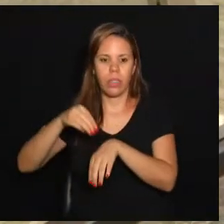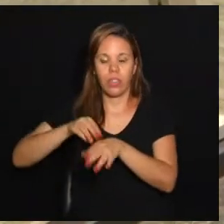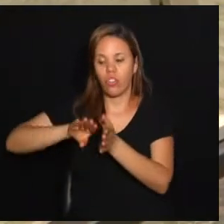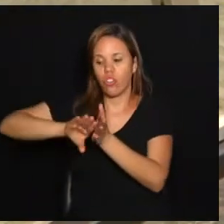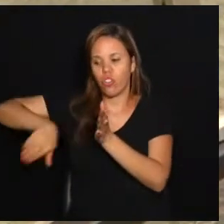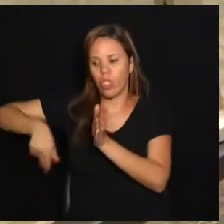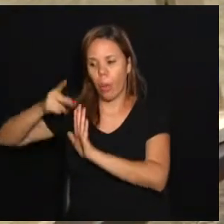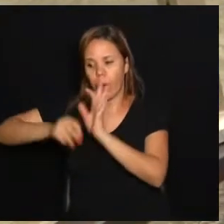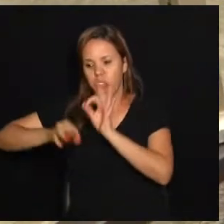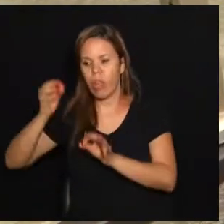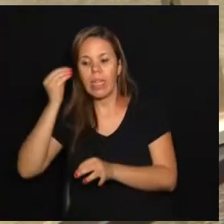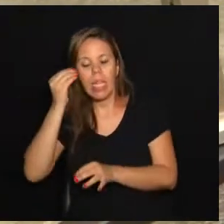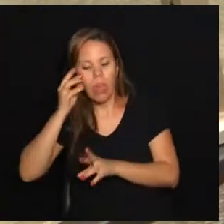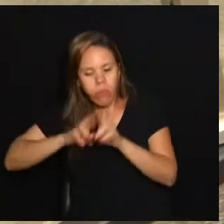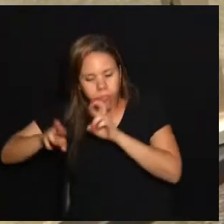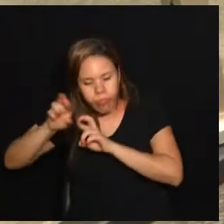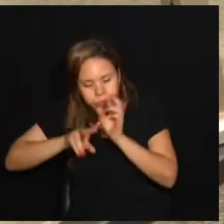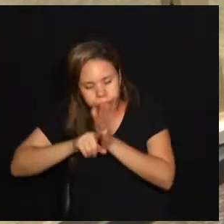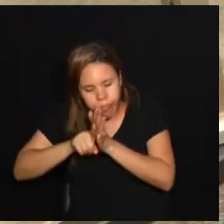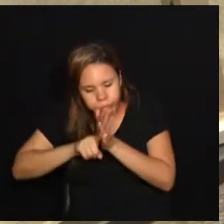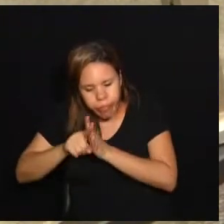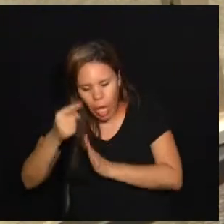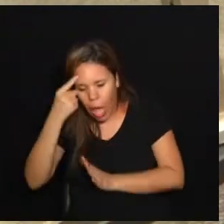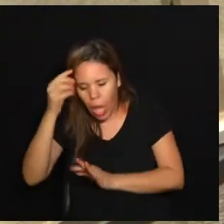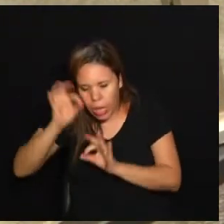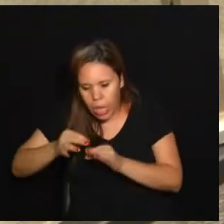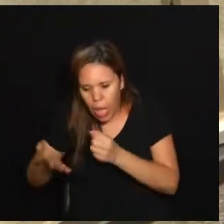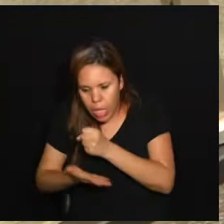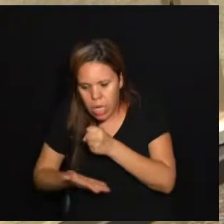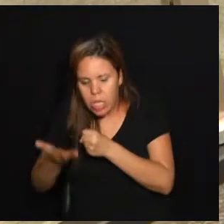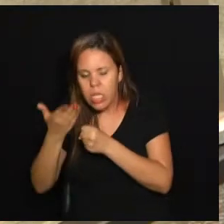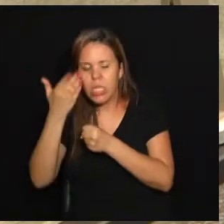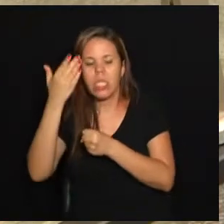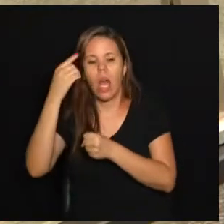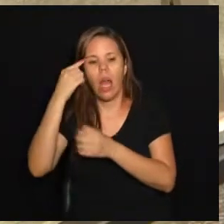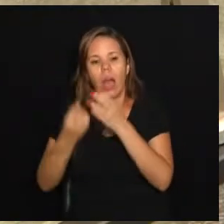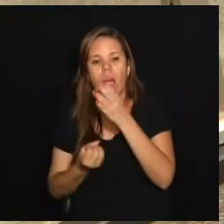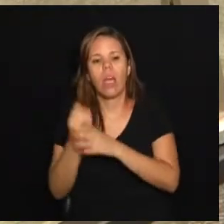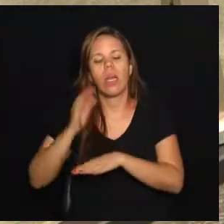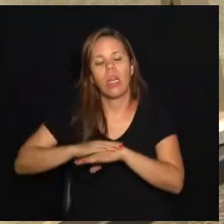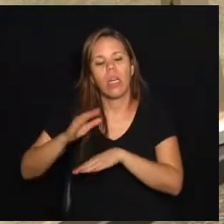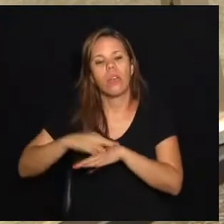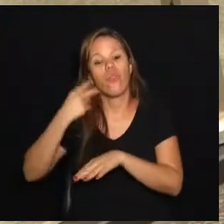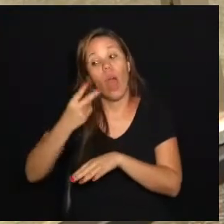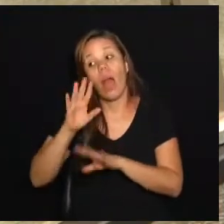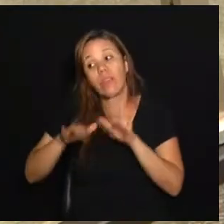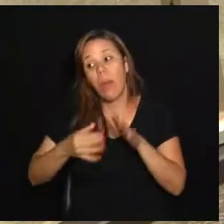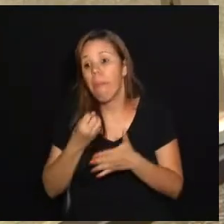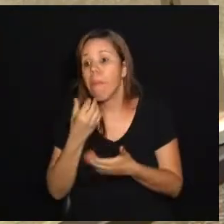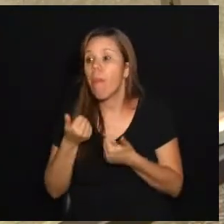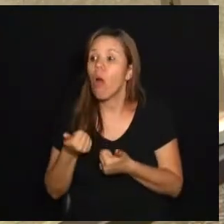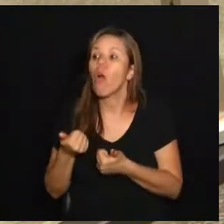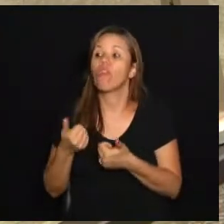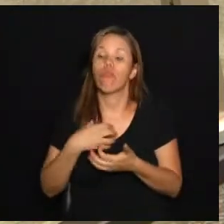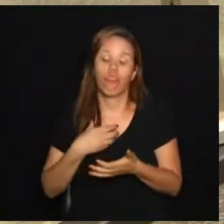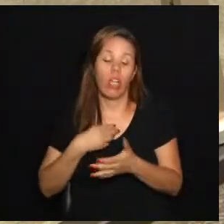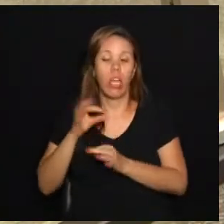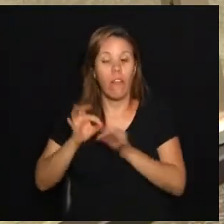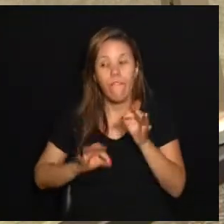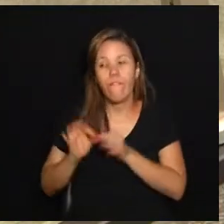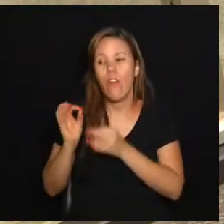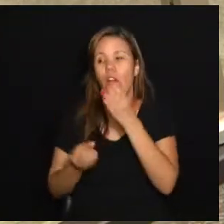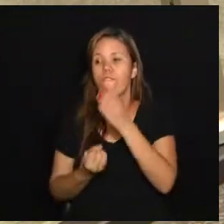bem retirar o projeto para tentar prestigiar a ideia inicial do vereador porque às vezes a ideia é boa é da maneira com que ele foi